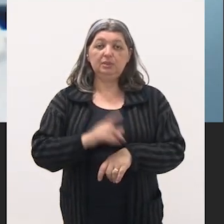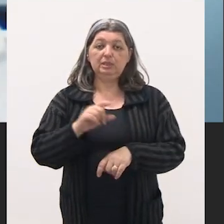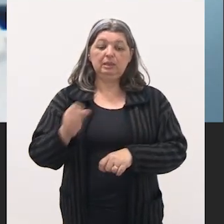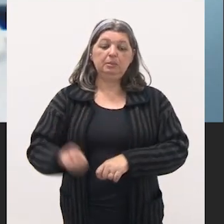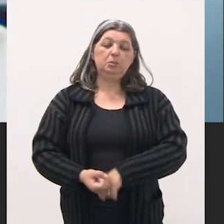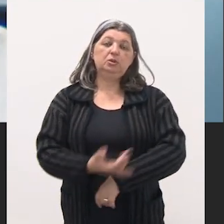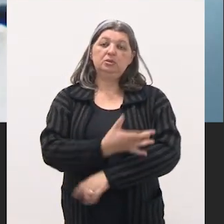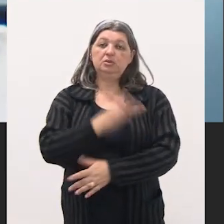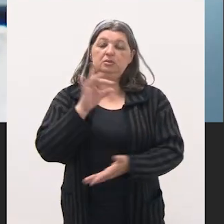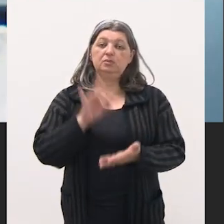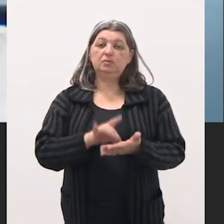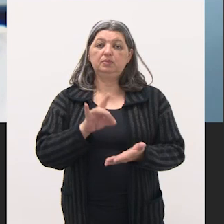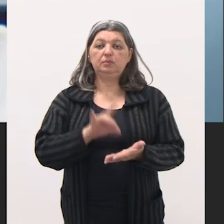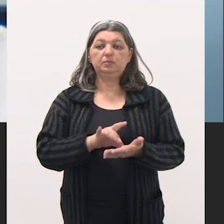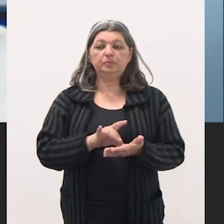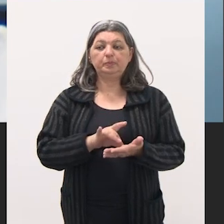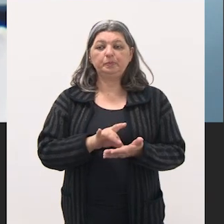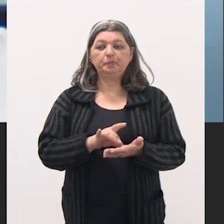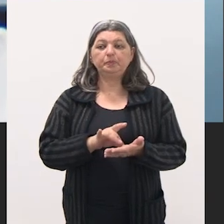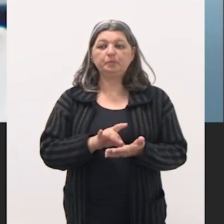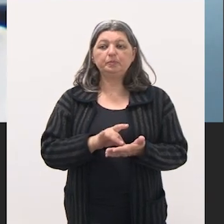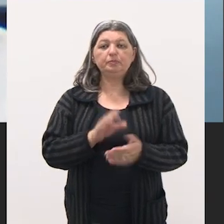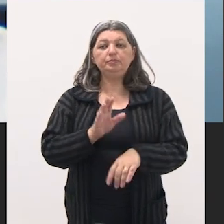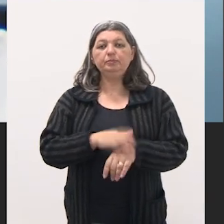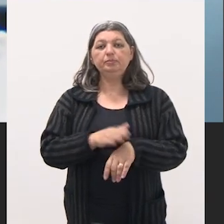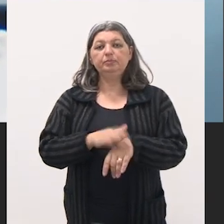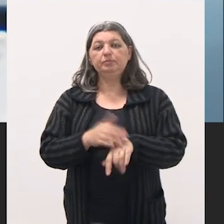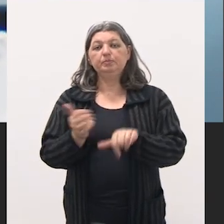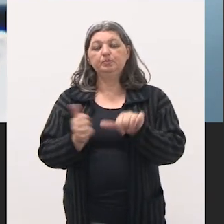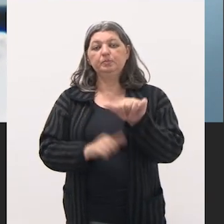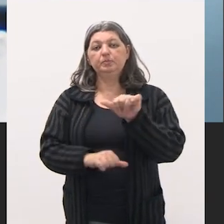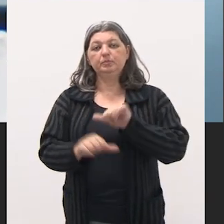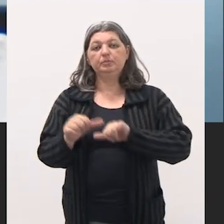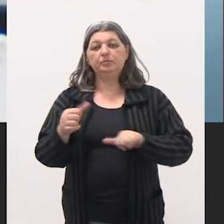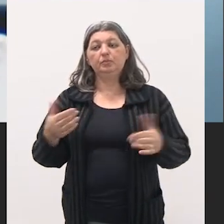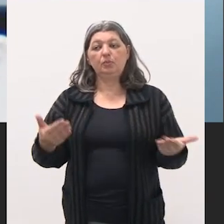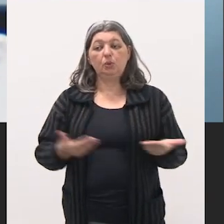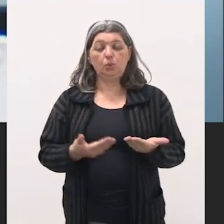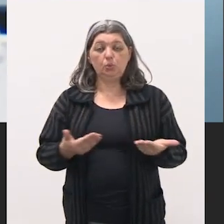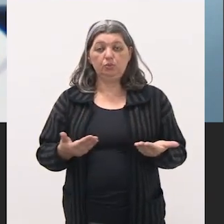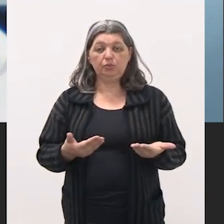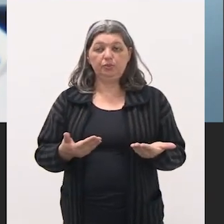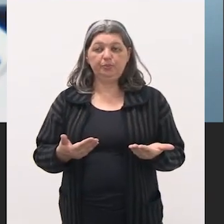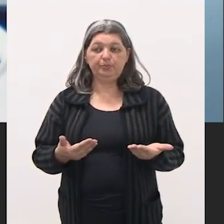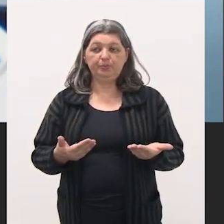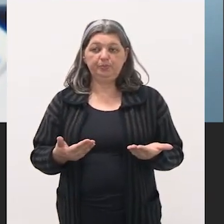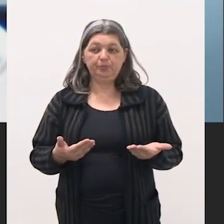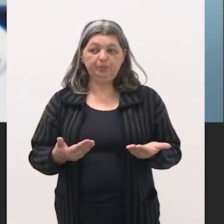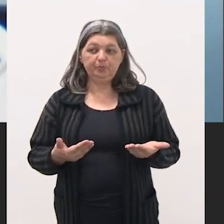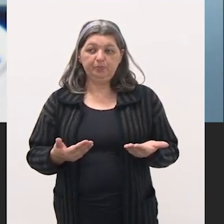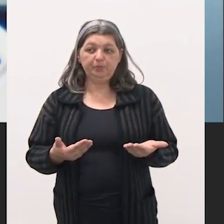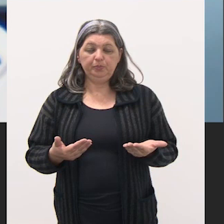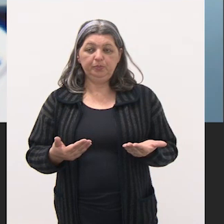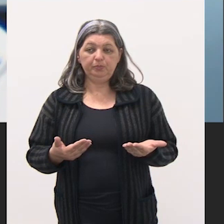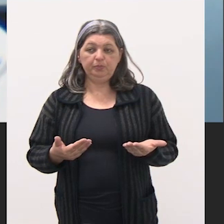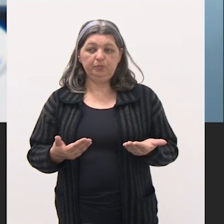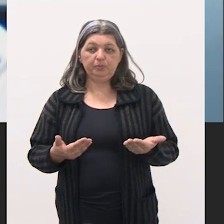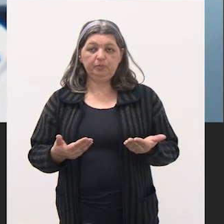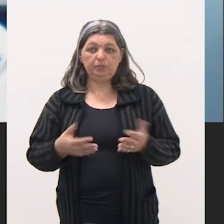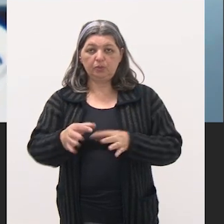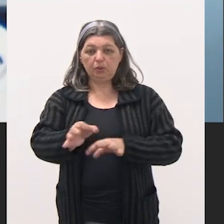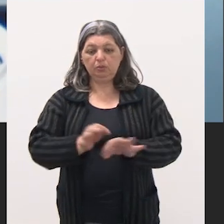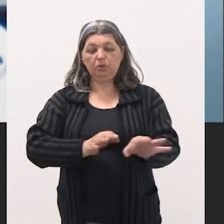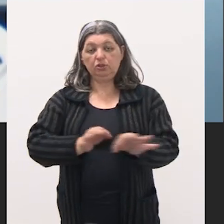verdadeira que faz a transformação. Então, hoje, aqui, nesse